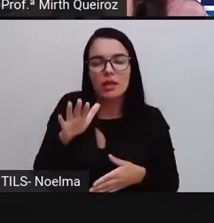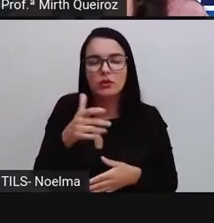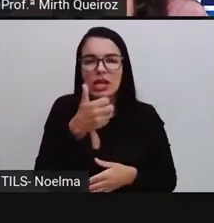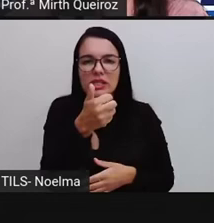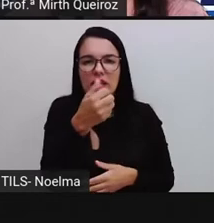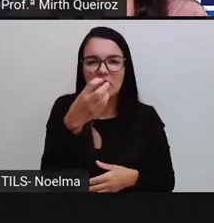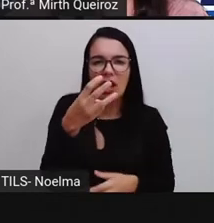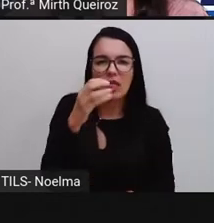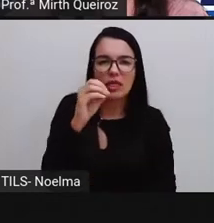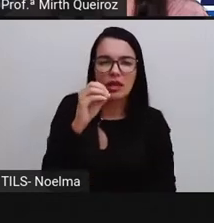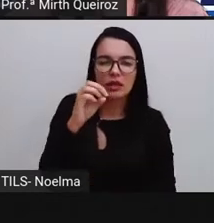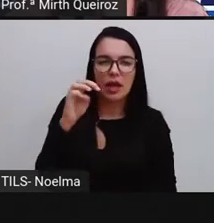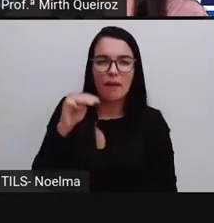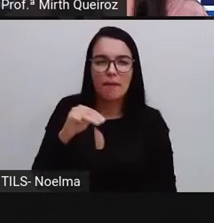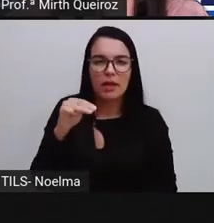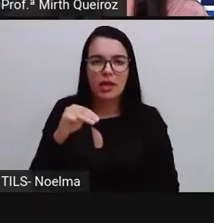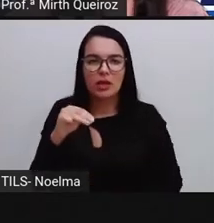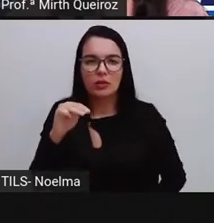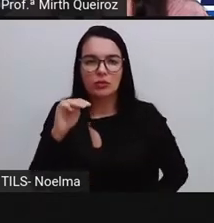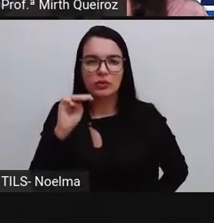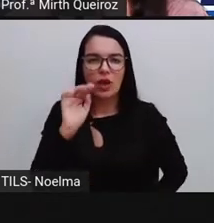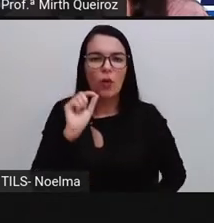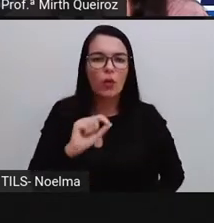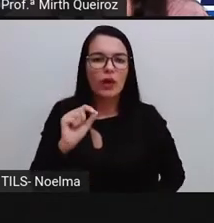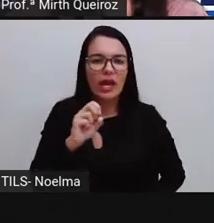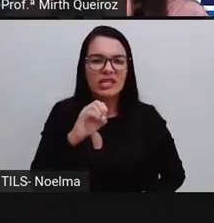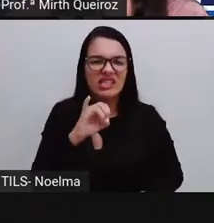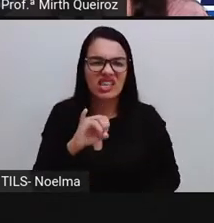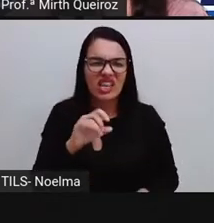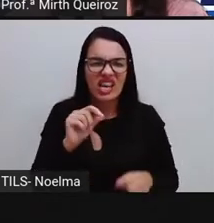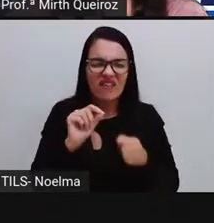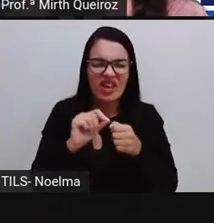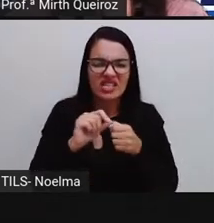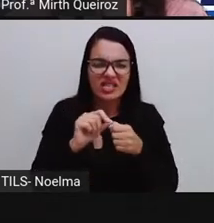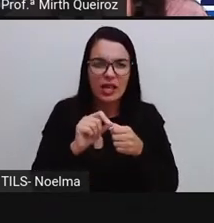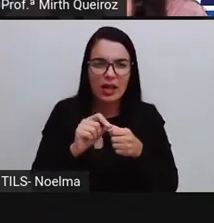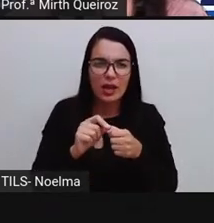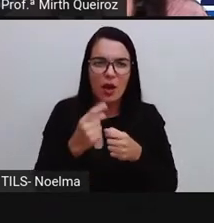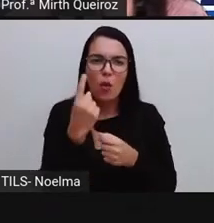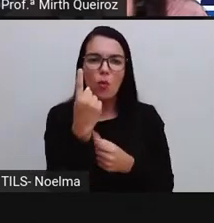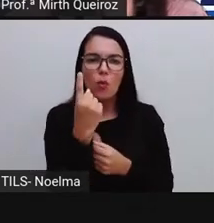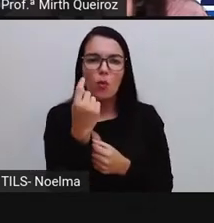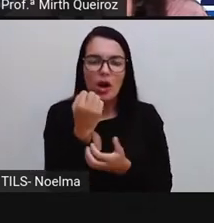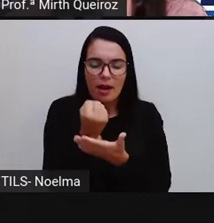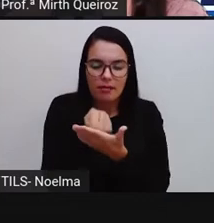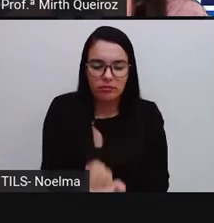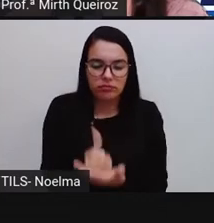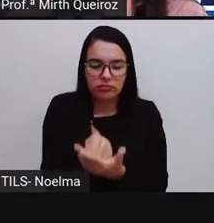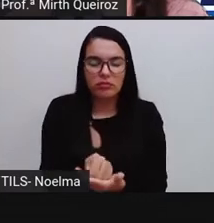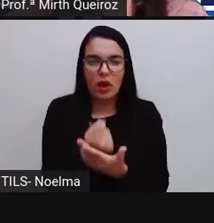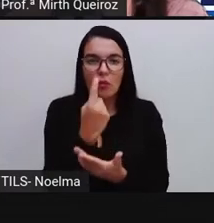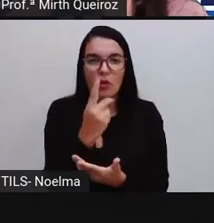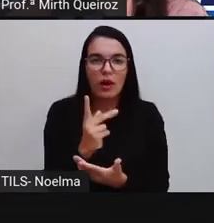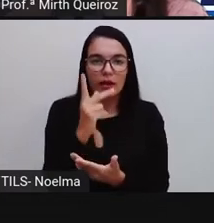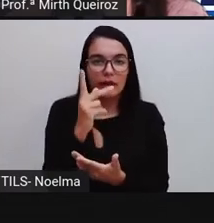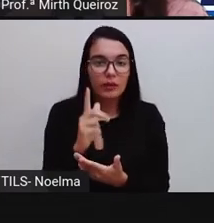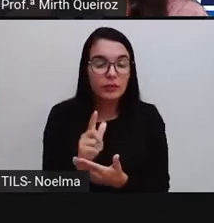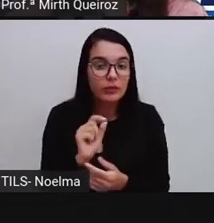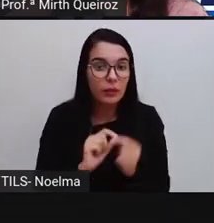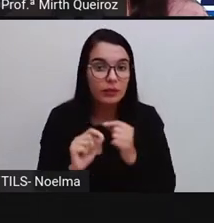um kg de milho e a gente gasta para poder produzir aí esse esse milho